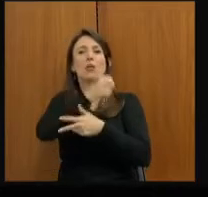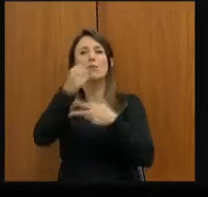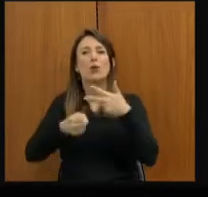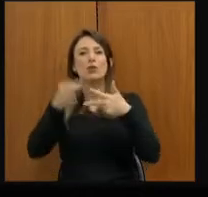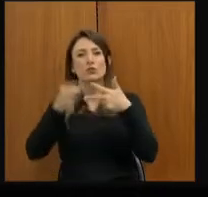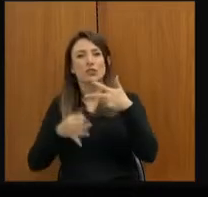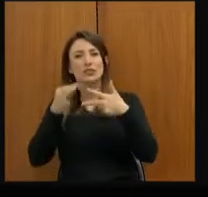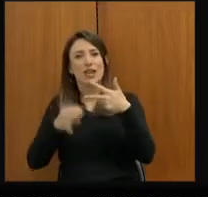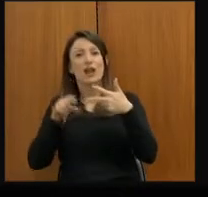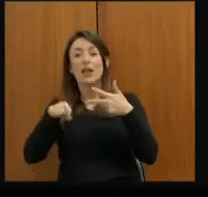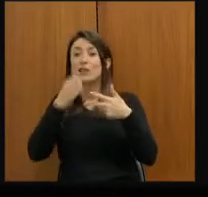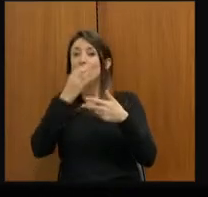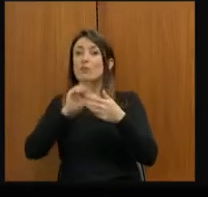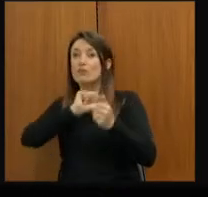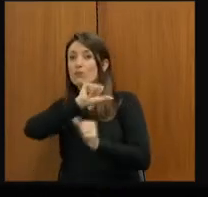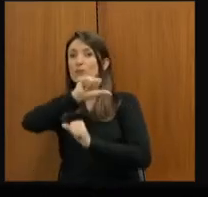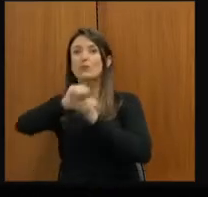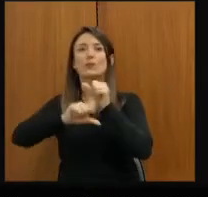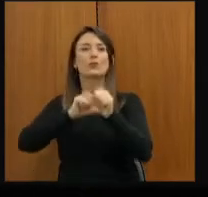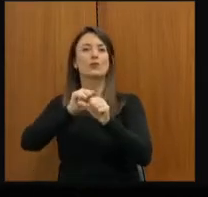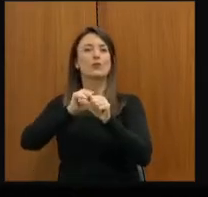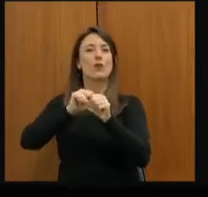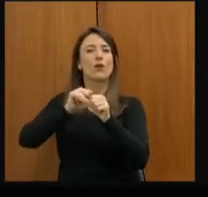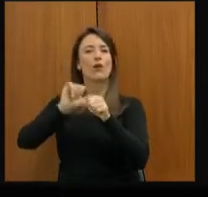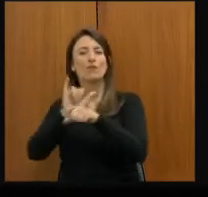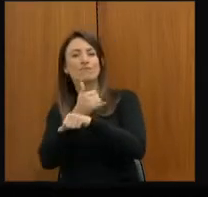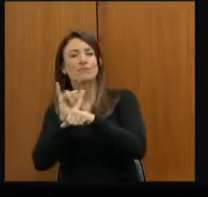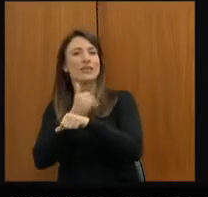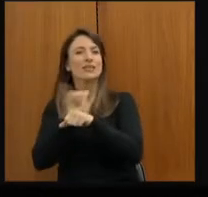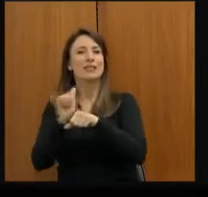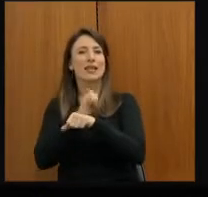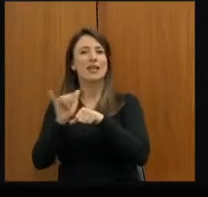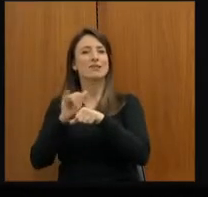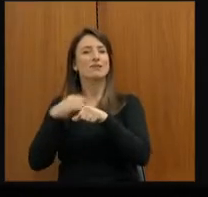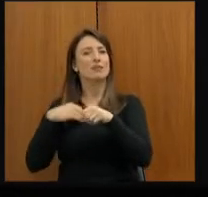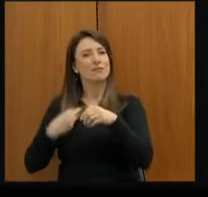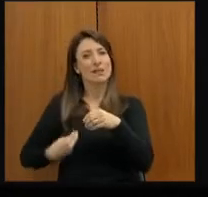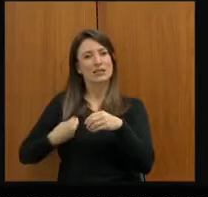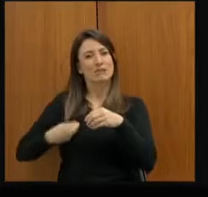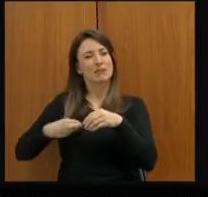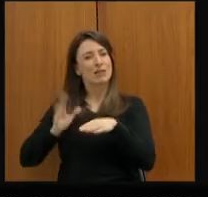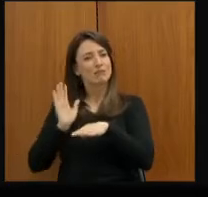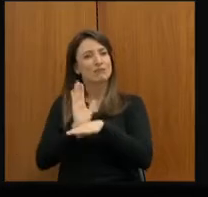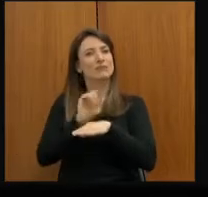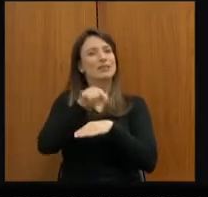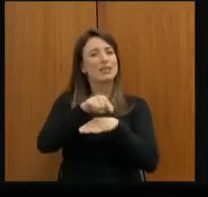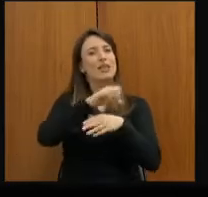a própria forma de atuação do Poder Judiciário nacional e também Minas Gerais